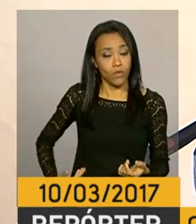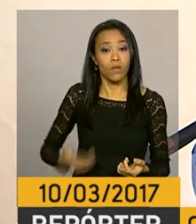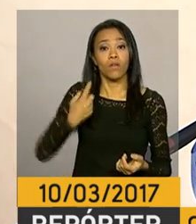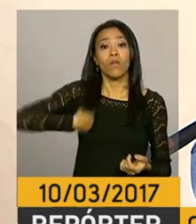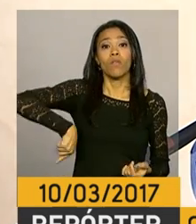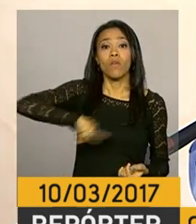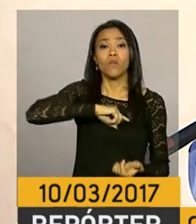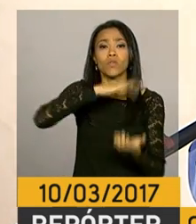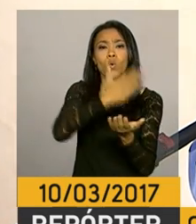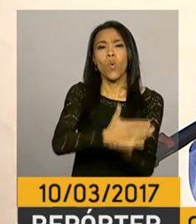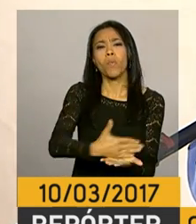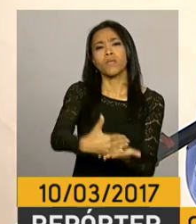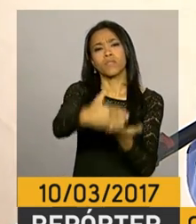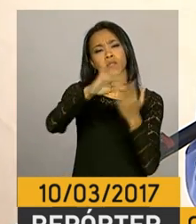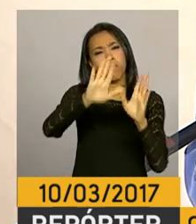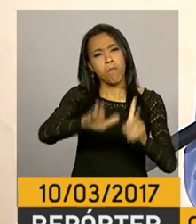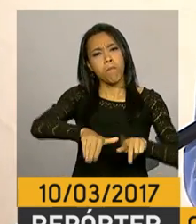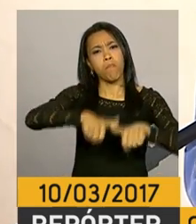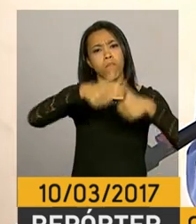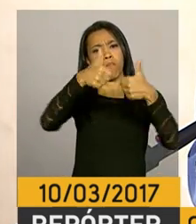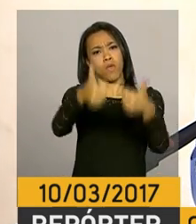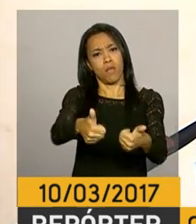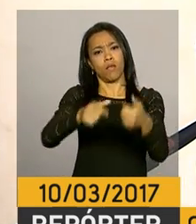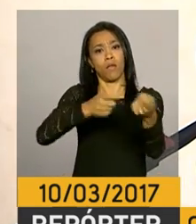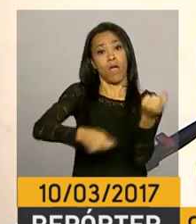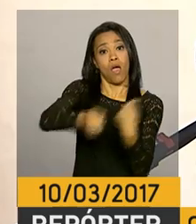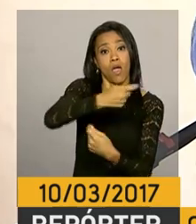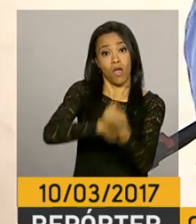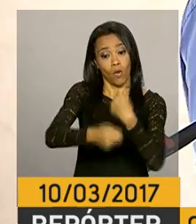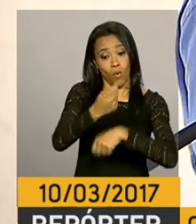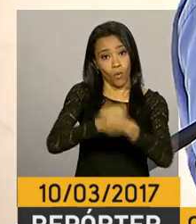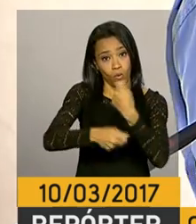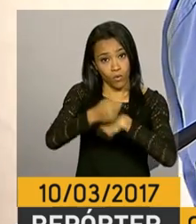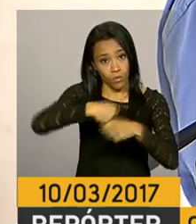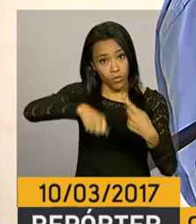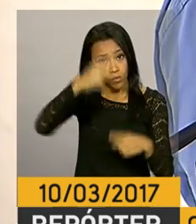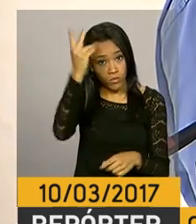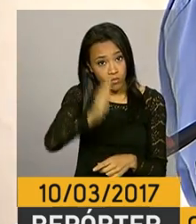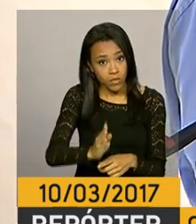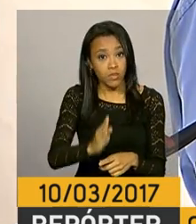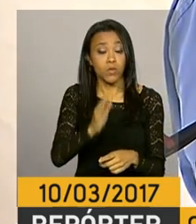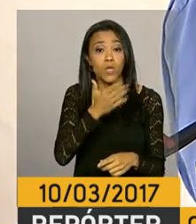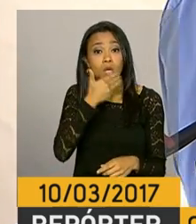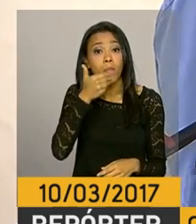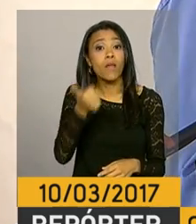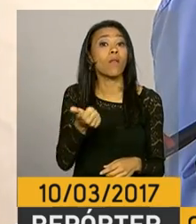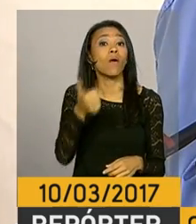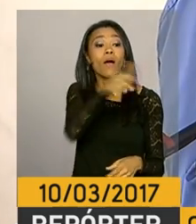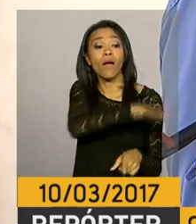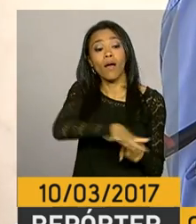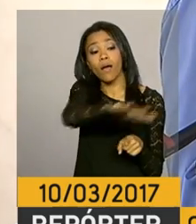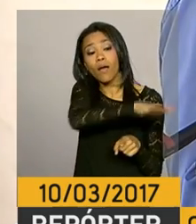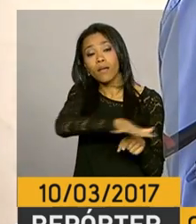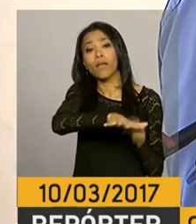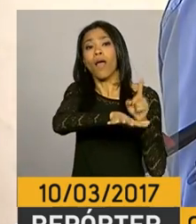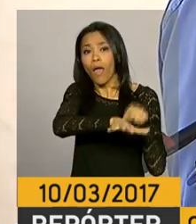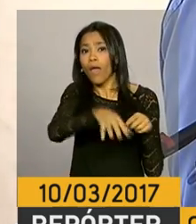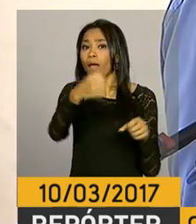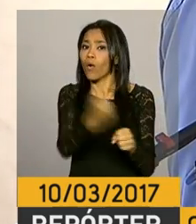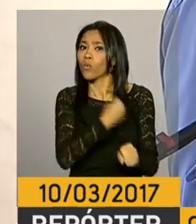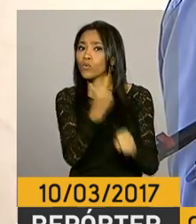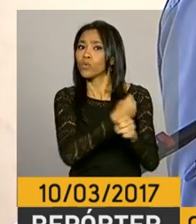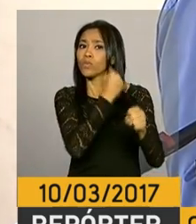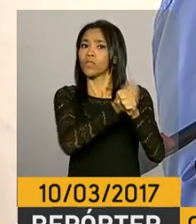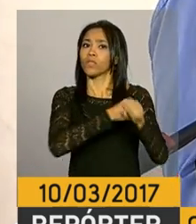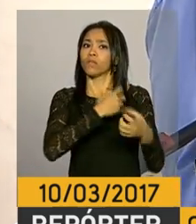começando a melhorar um pouco a economia. E um dos setores que mais melhora a economia é precisamente a área da construção